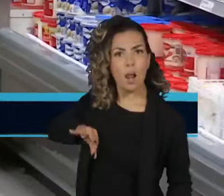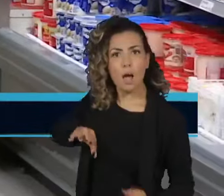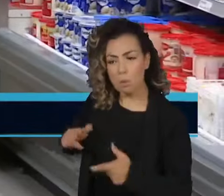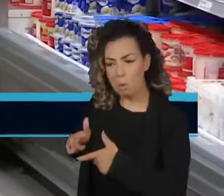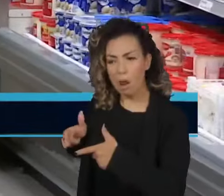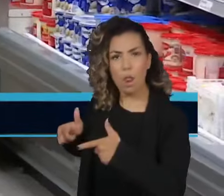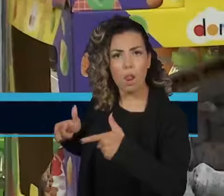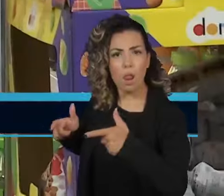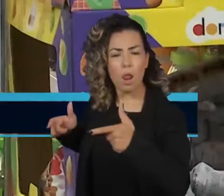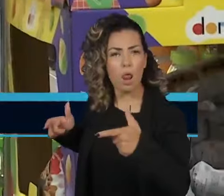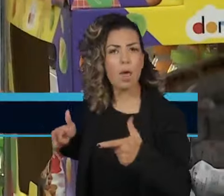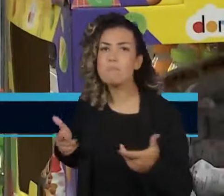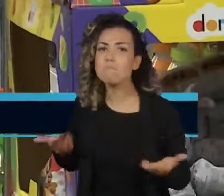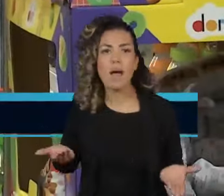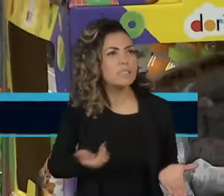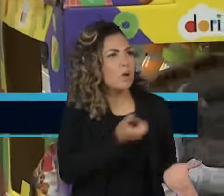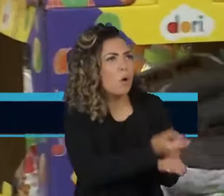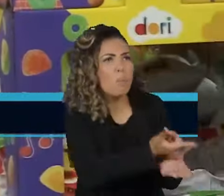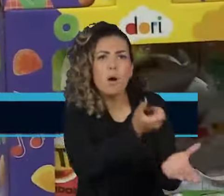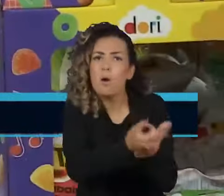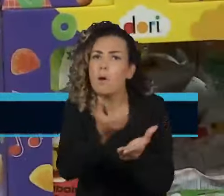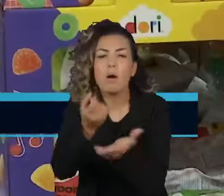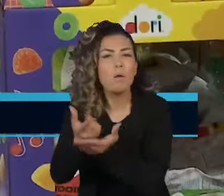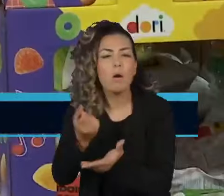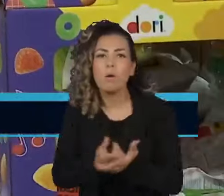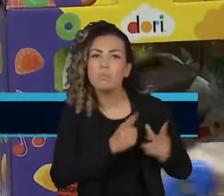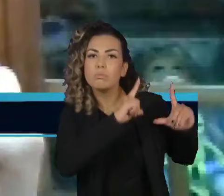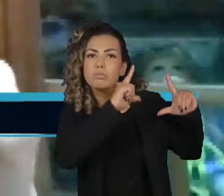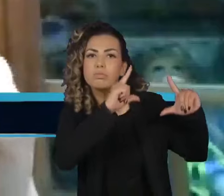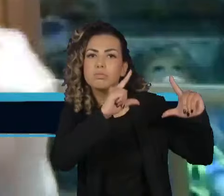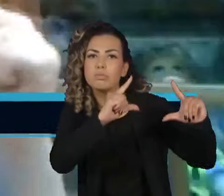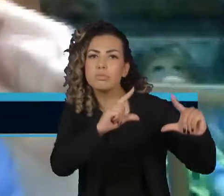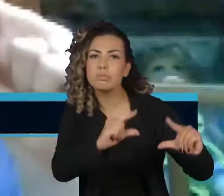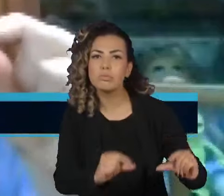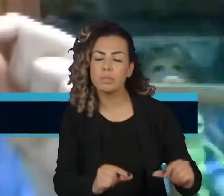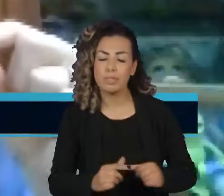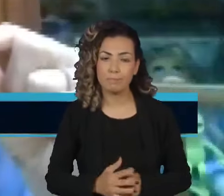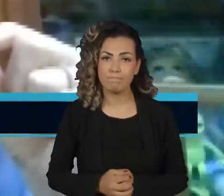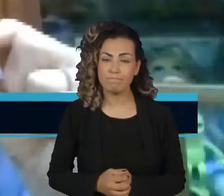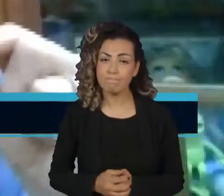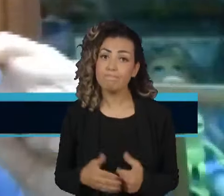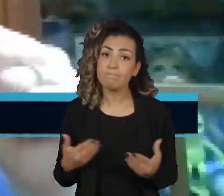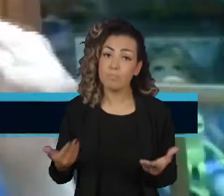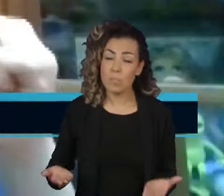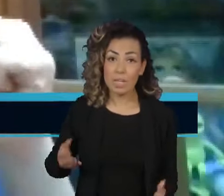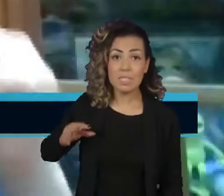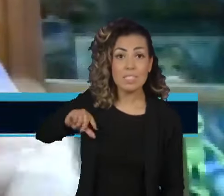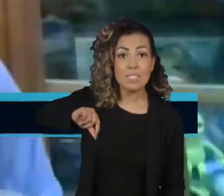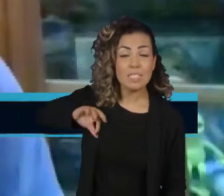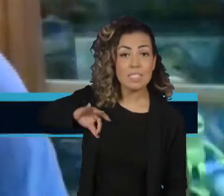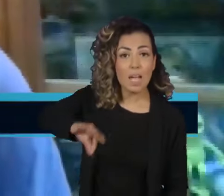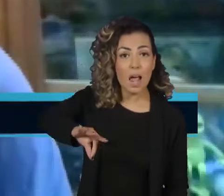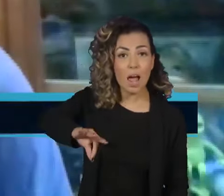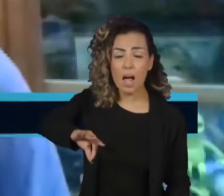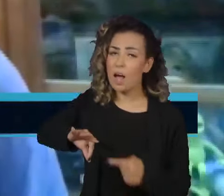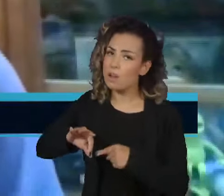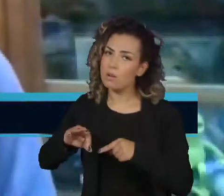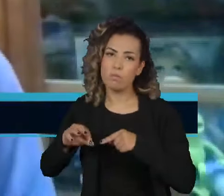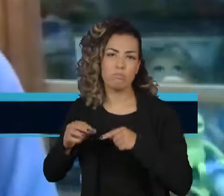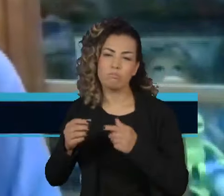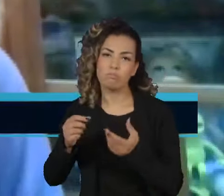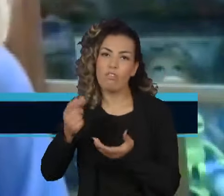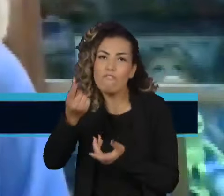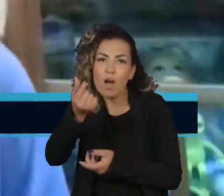déficit no poder de compra que caiu em anos anteriores a massa salarial ela ainda está baixa